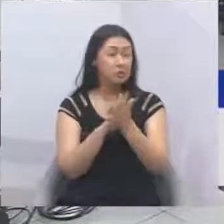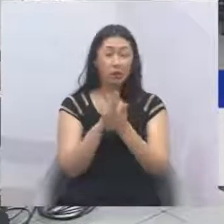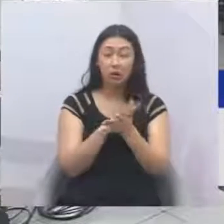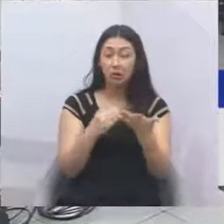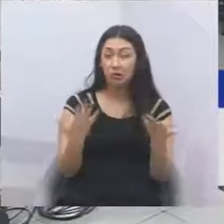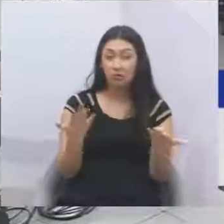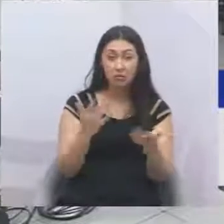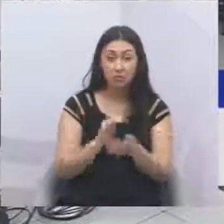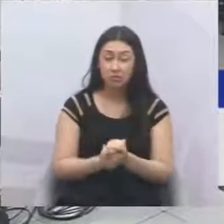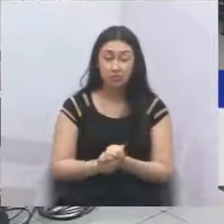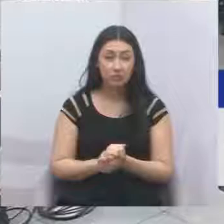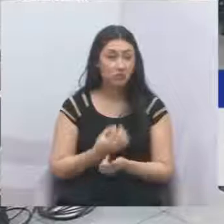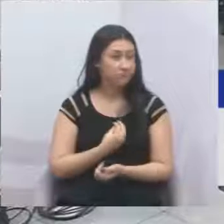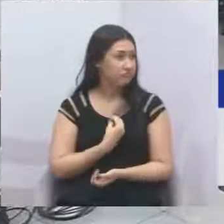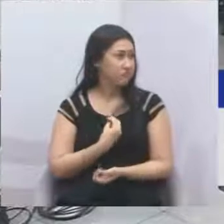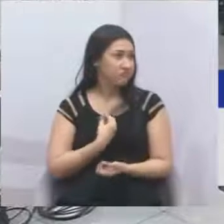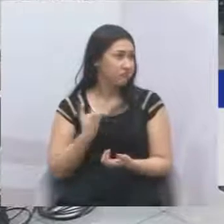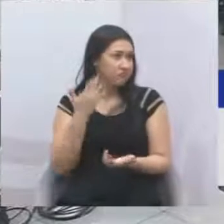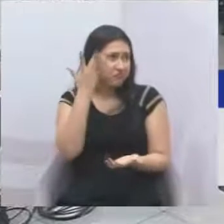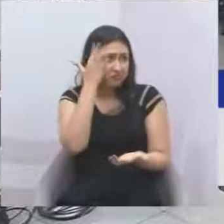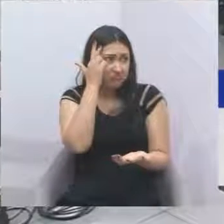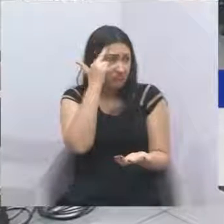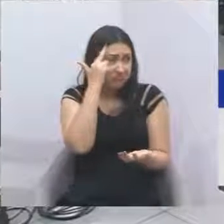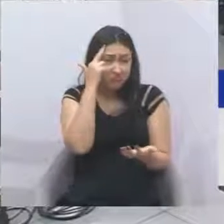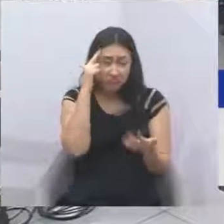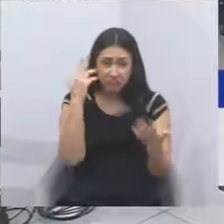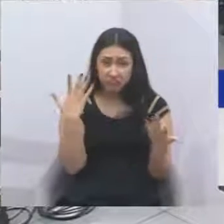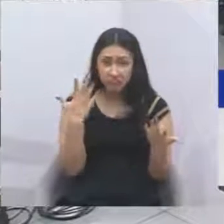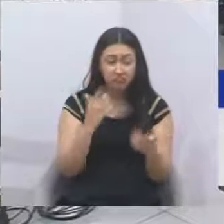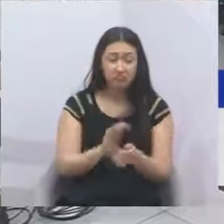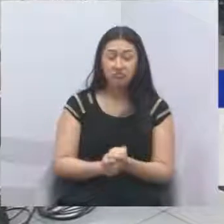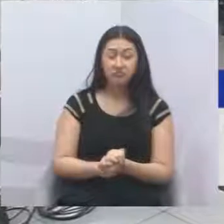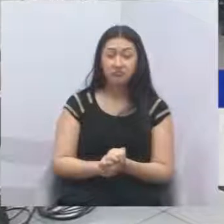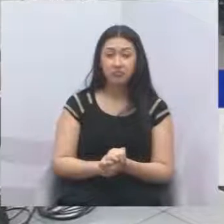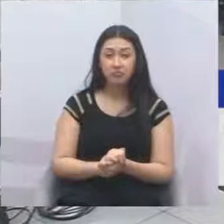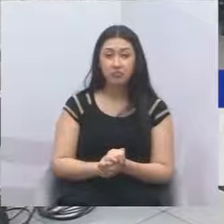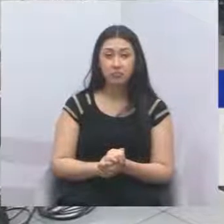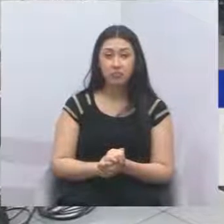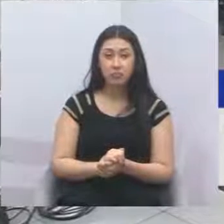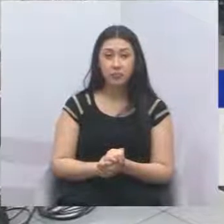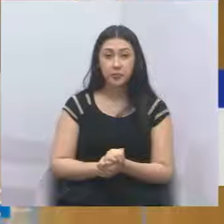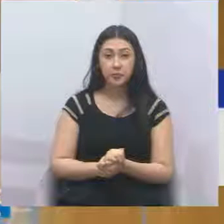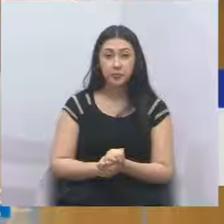no nosso ciclo familiar ou coisa do tipo.